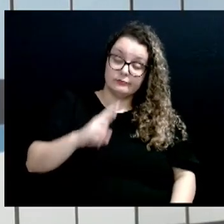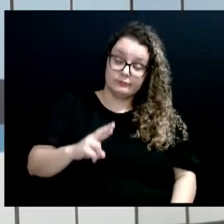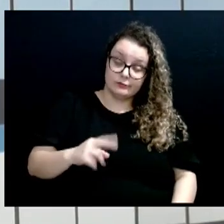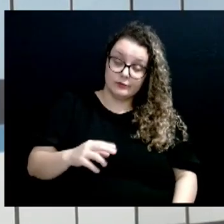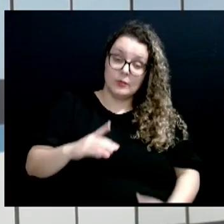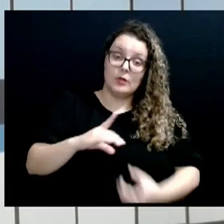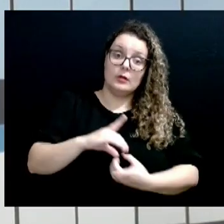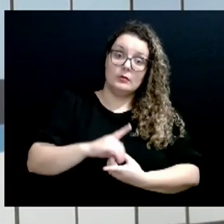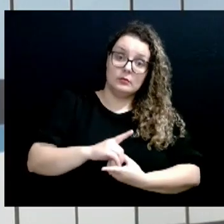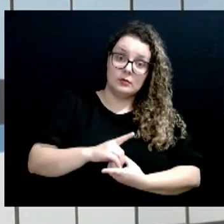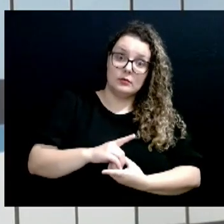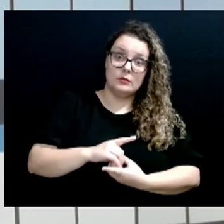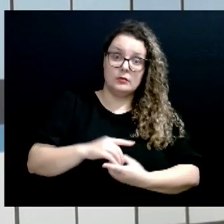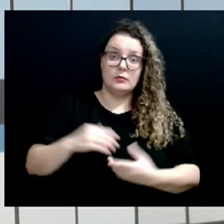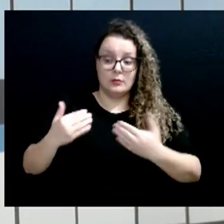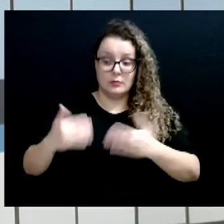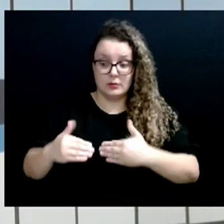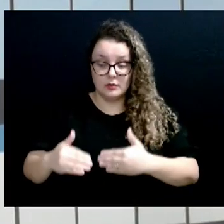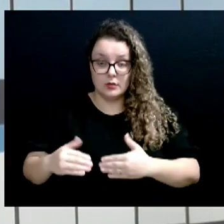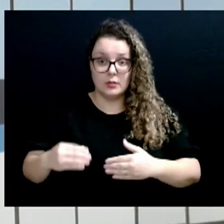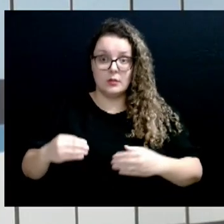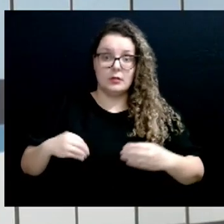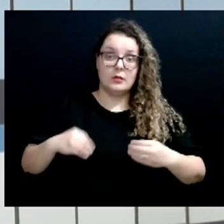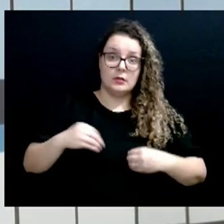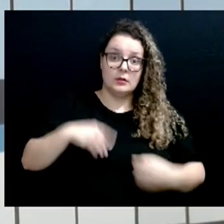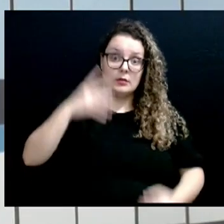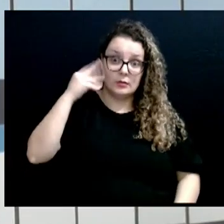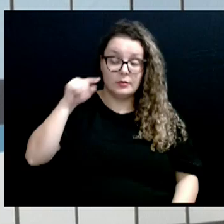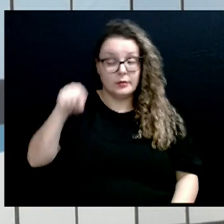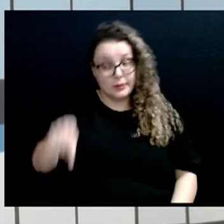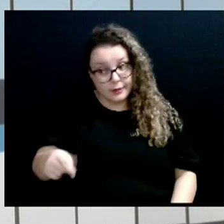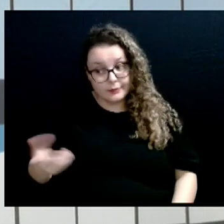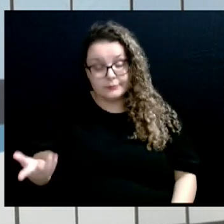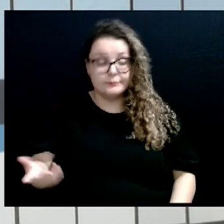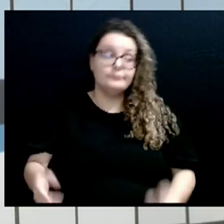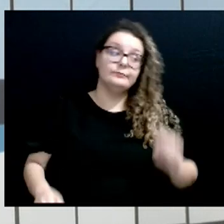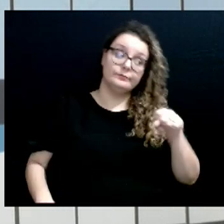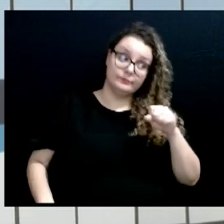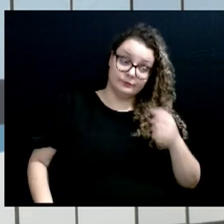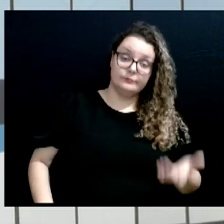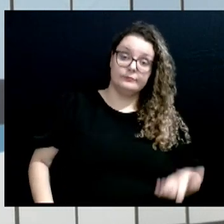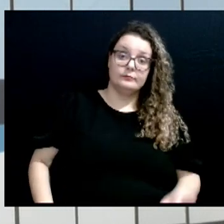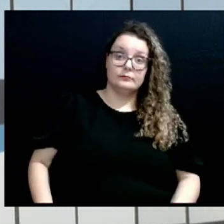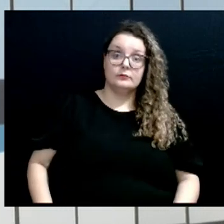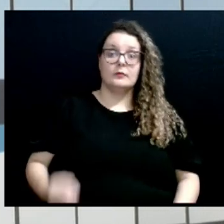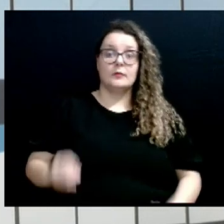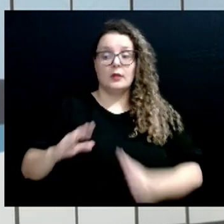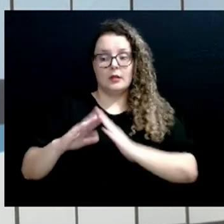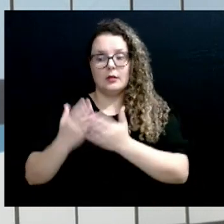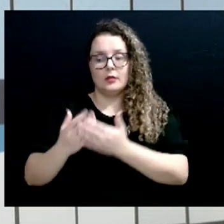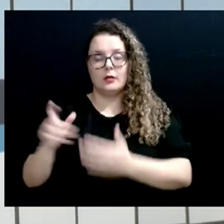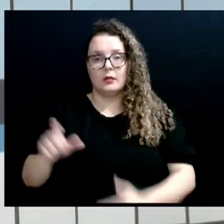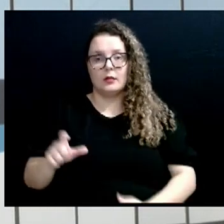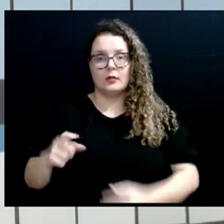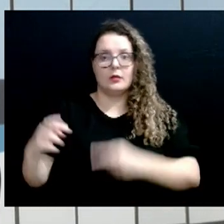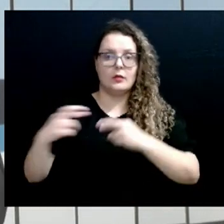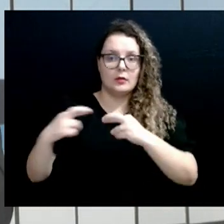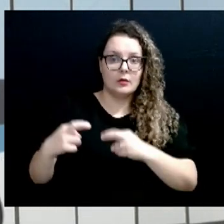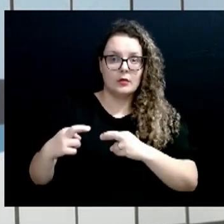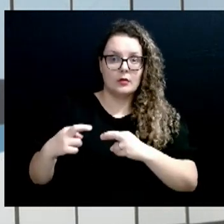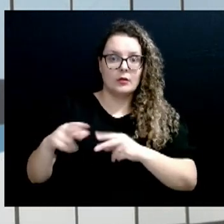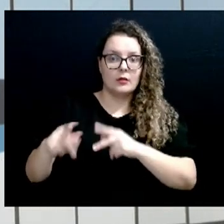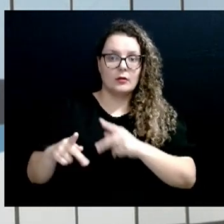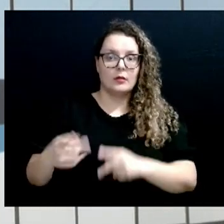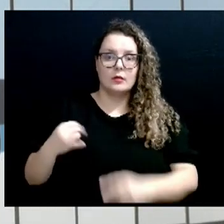e práticos são feitos lá. Entendeu? Agora, você imagina se com a autoescola você tem como fiscalizar esse povo, sem a autoescola, como